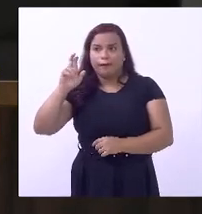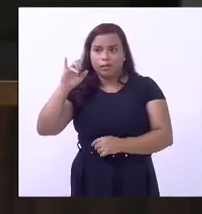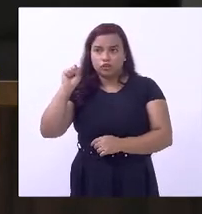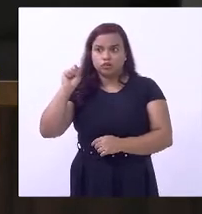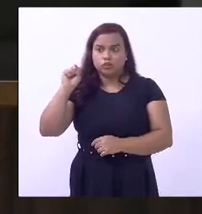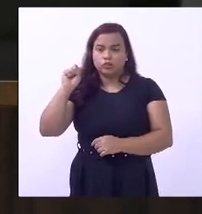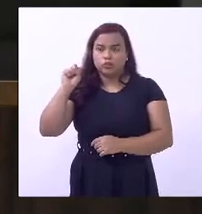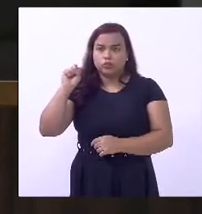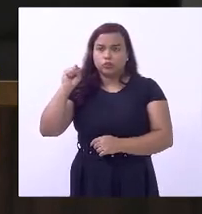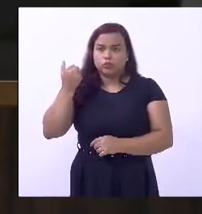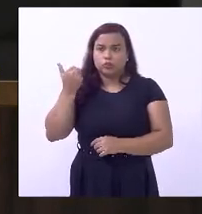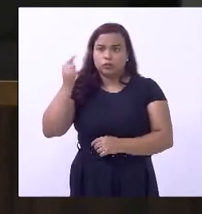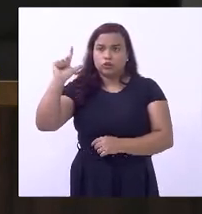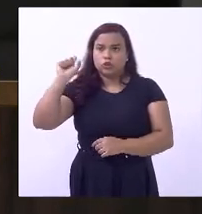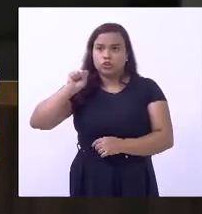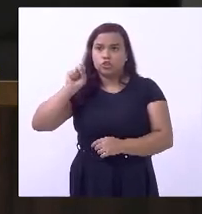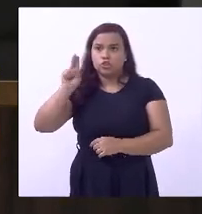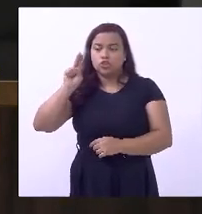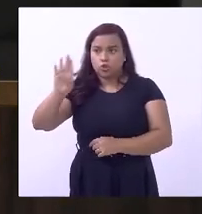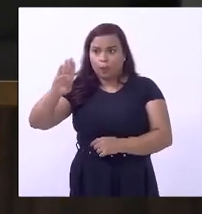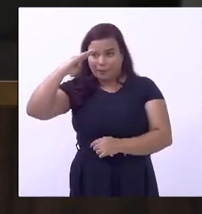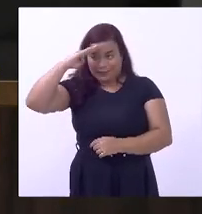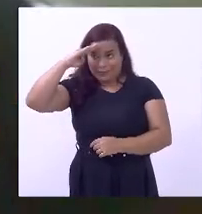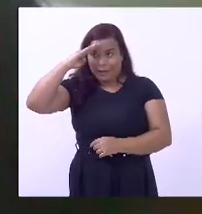Deputado Subtenente Bernardo.